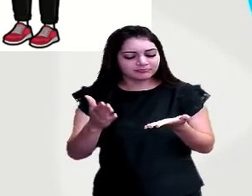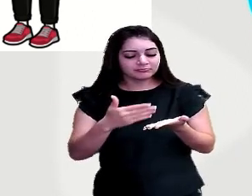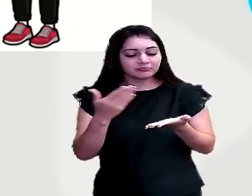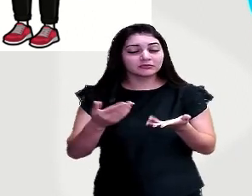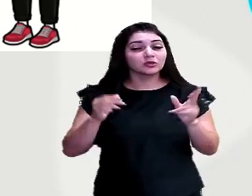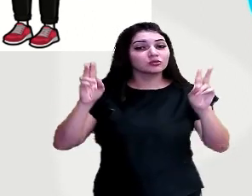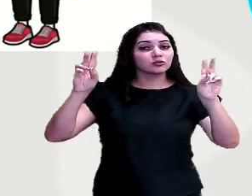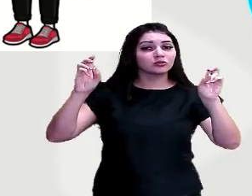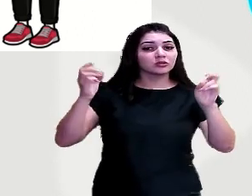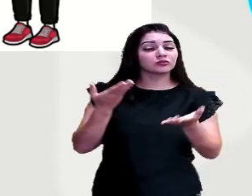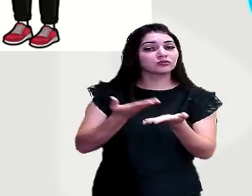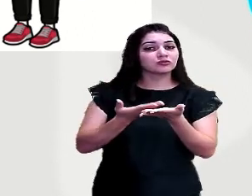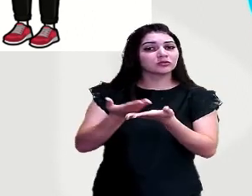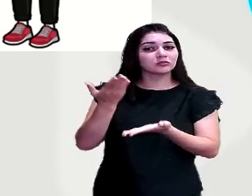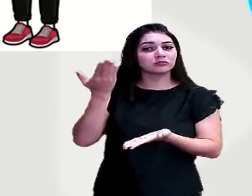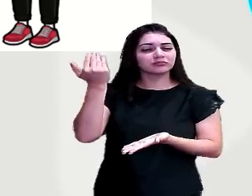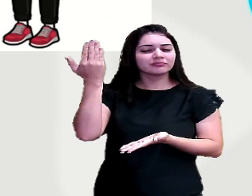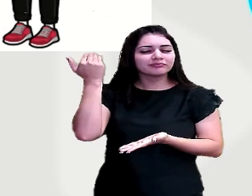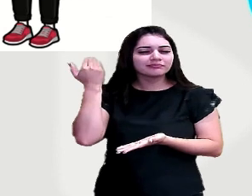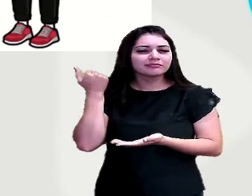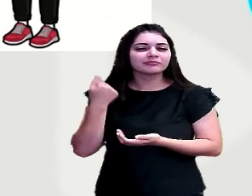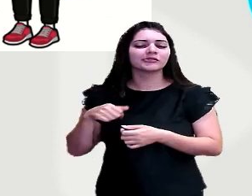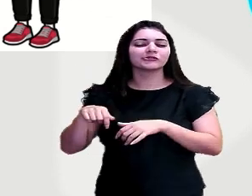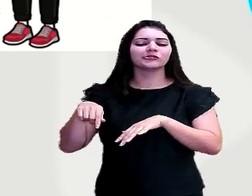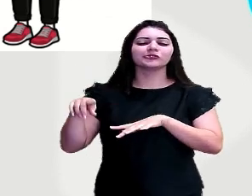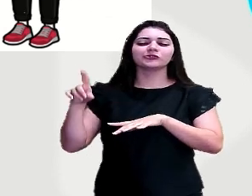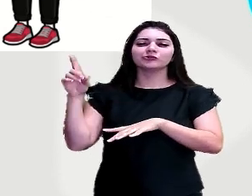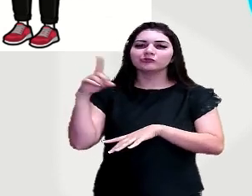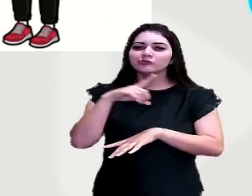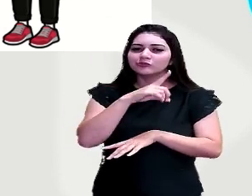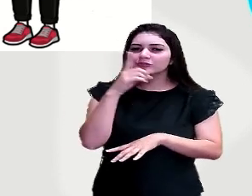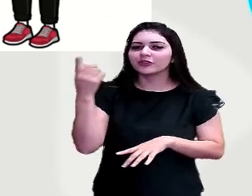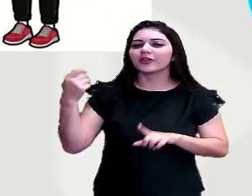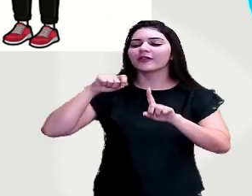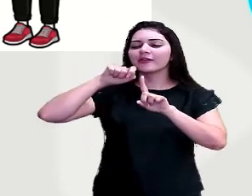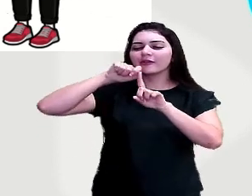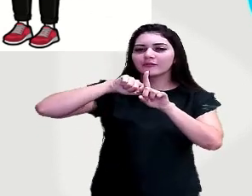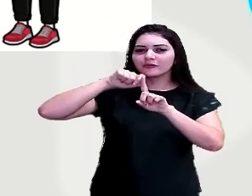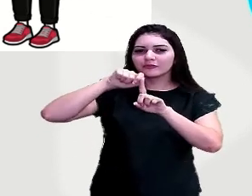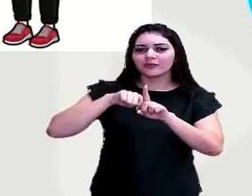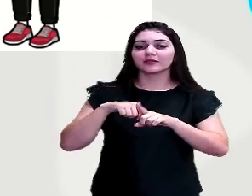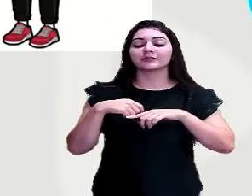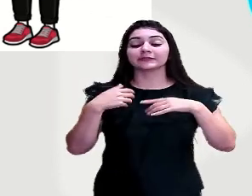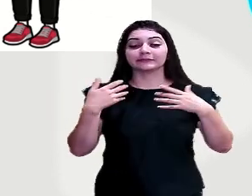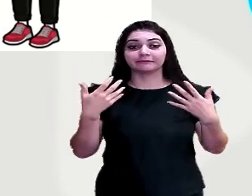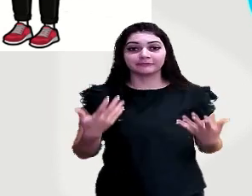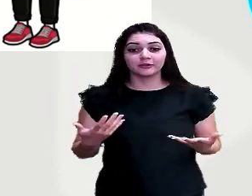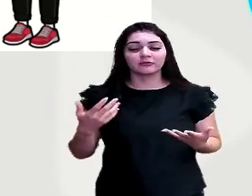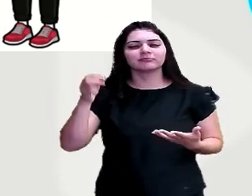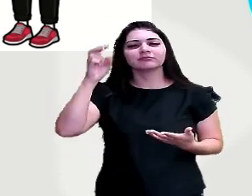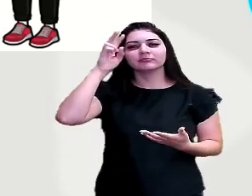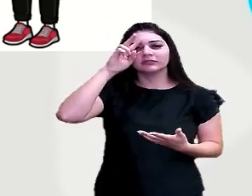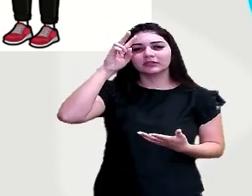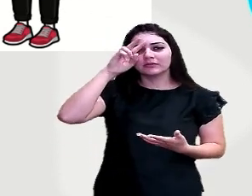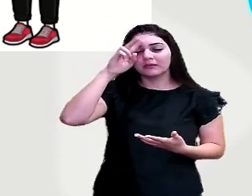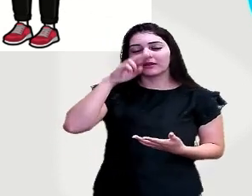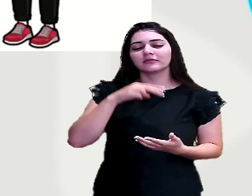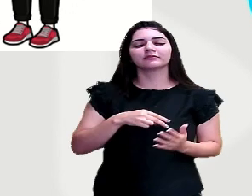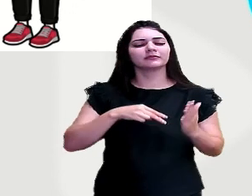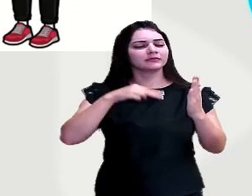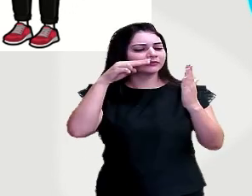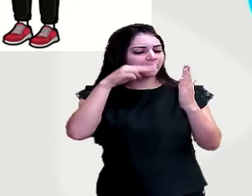nós estudamos durante esses dias, esses meses, tá certo? Então, nós vamos relembrar leitura de